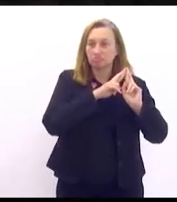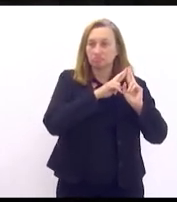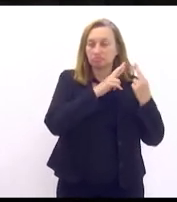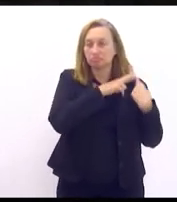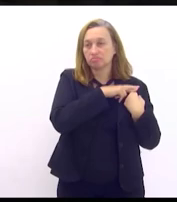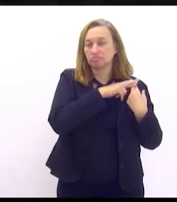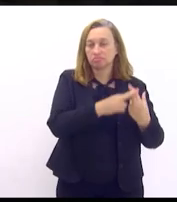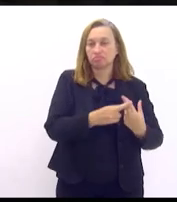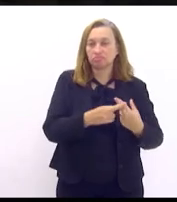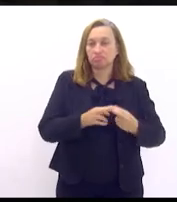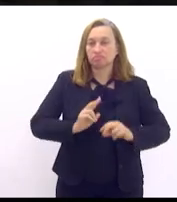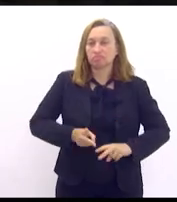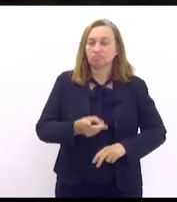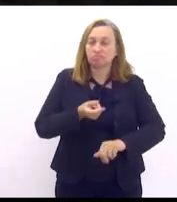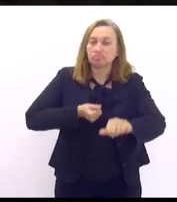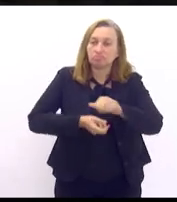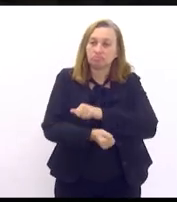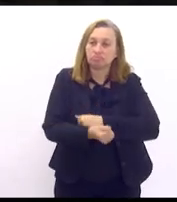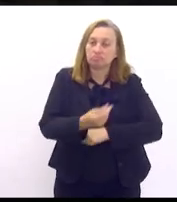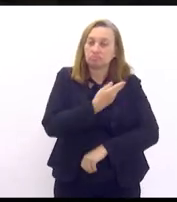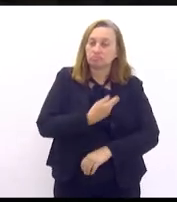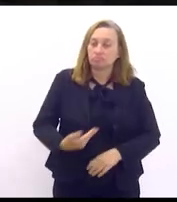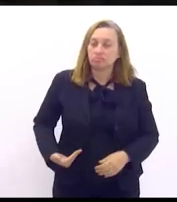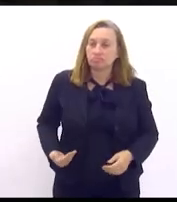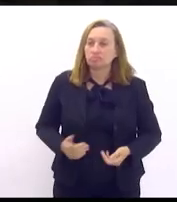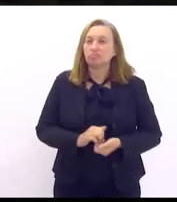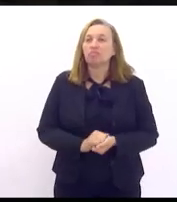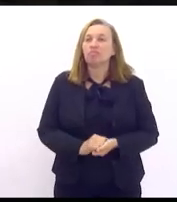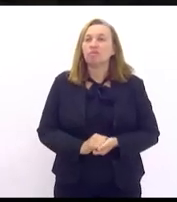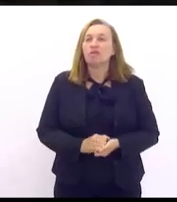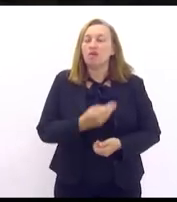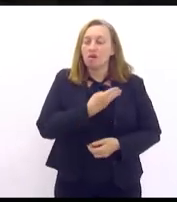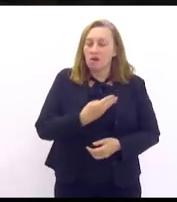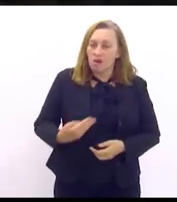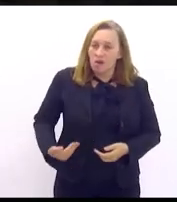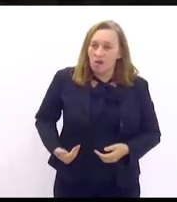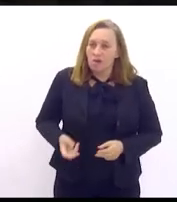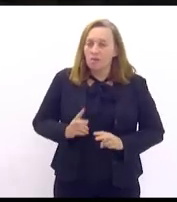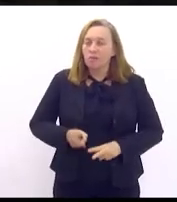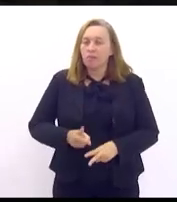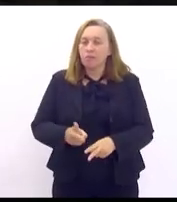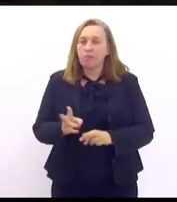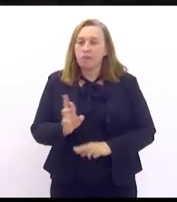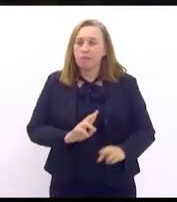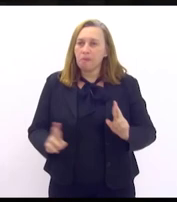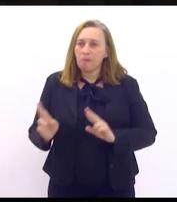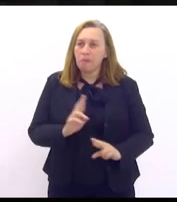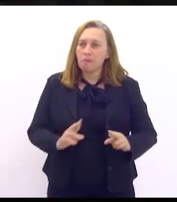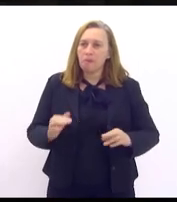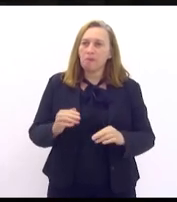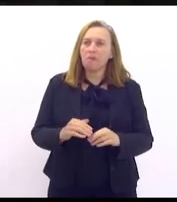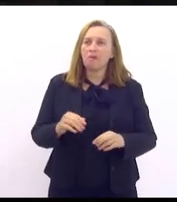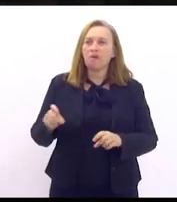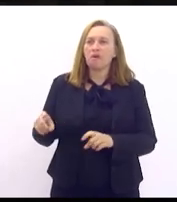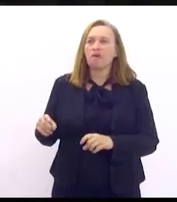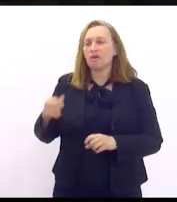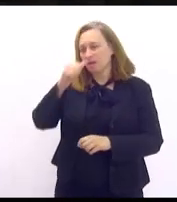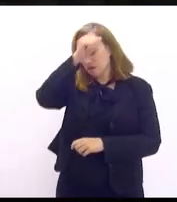manter o investimento público, que possa manter uma governança, que possa manter uma boa relação com os municípios e com a própria